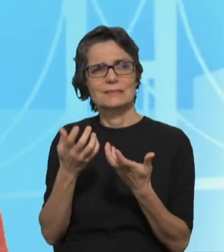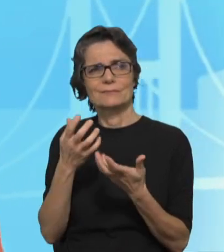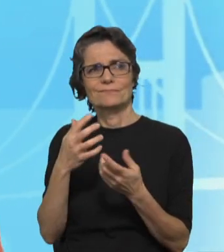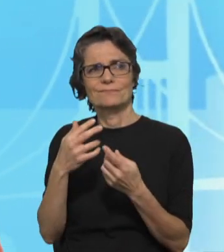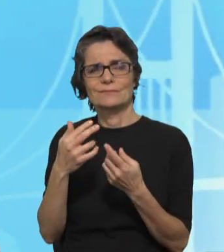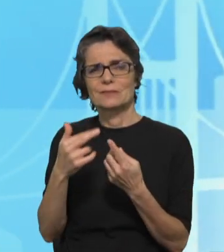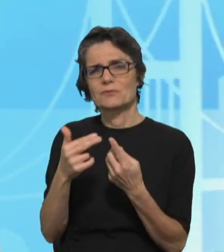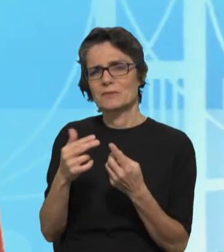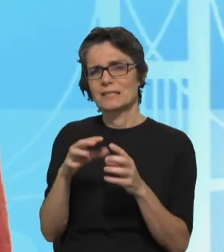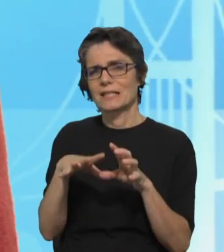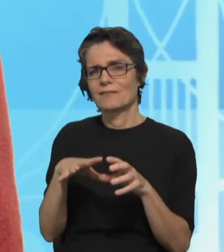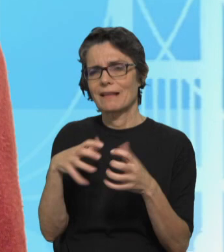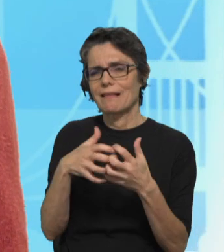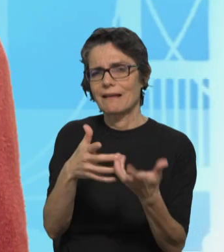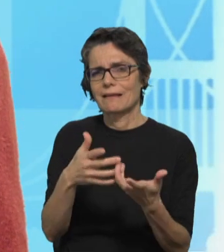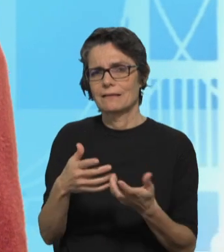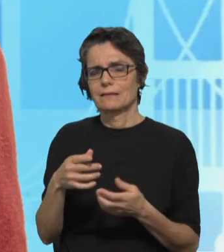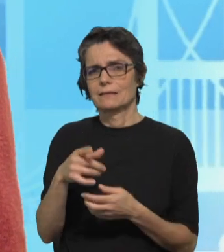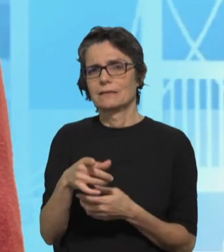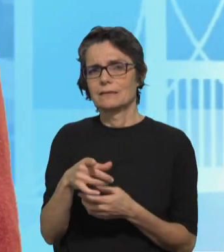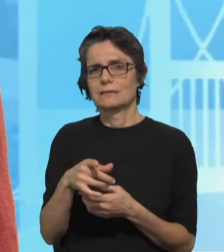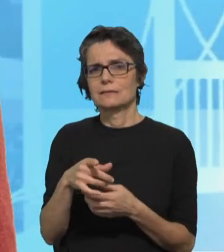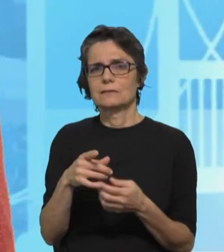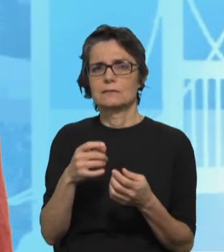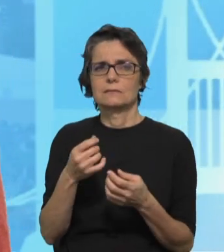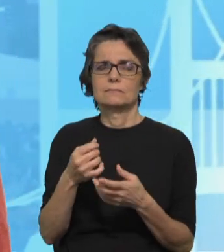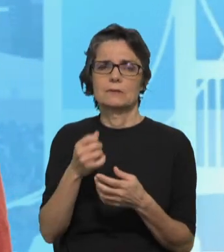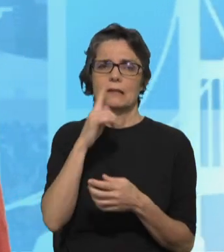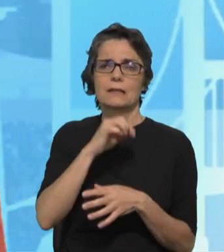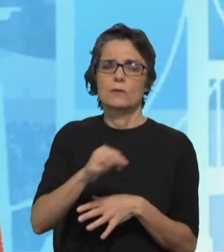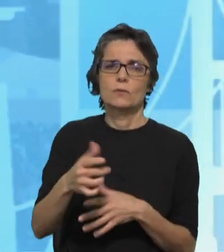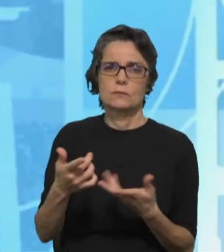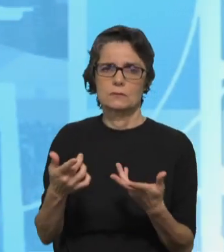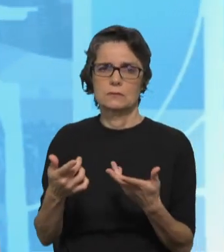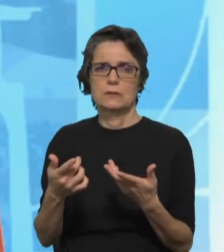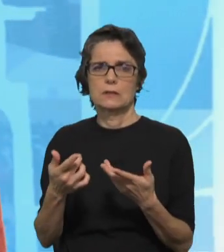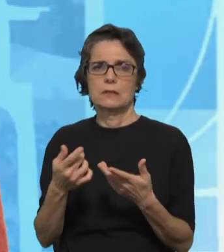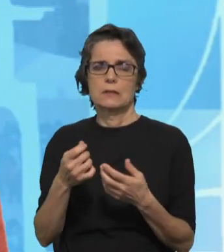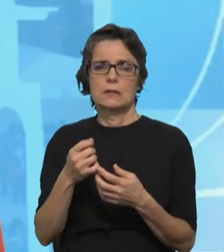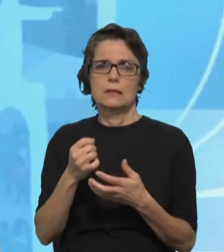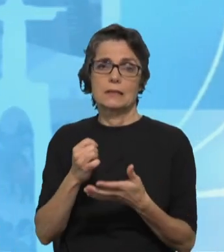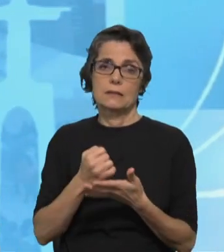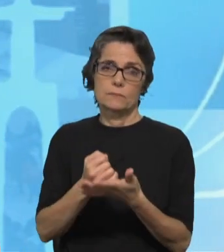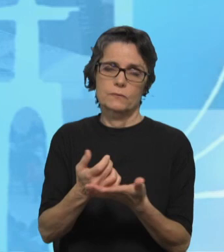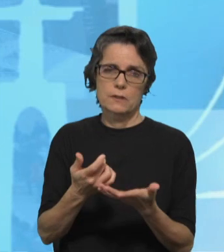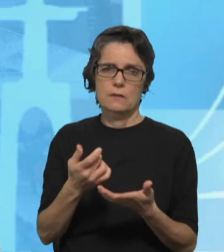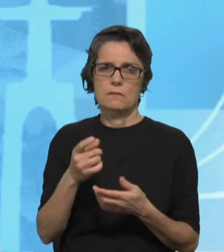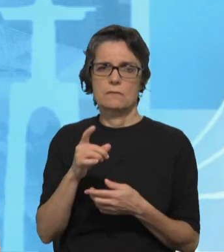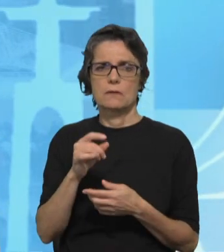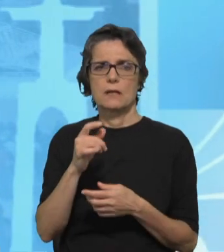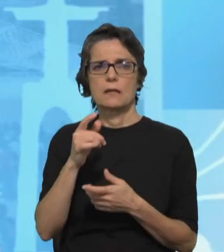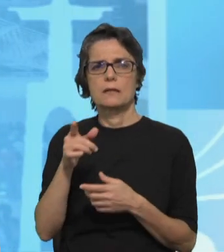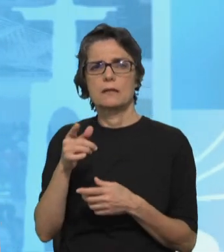os desertores, havia a oposição que a partir do